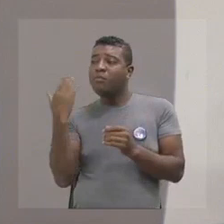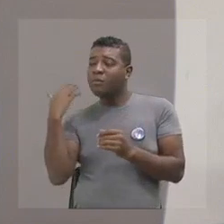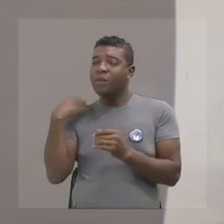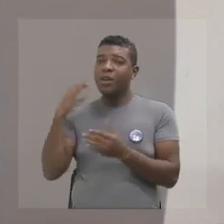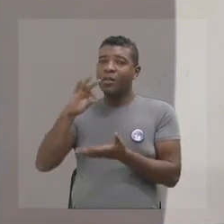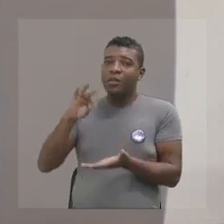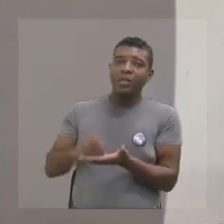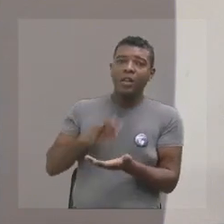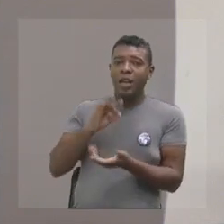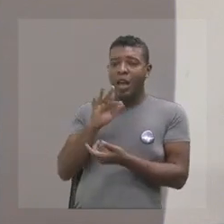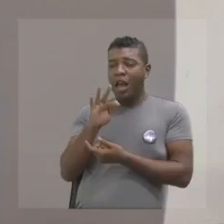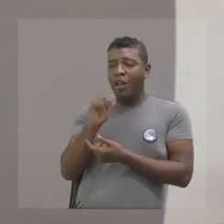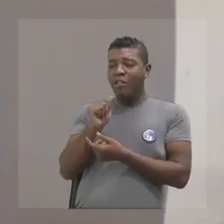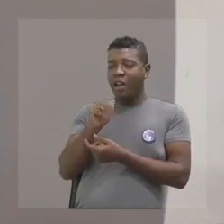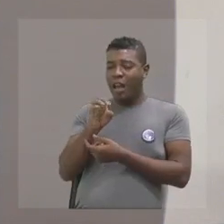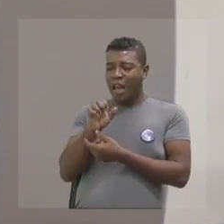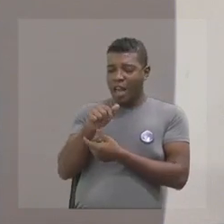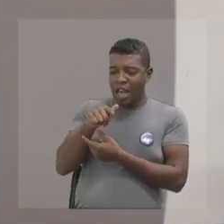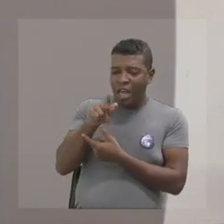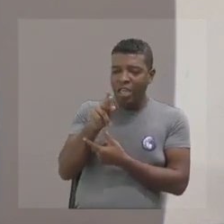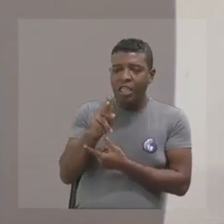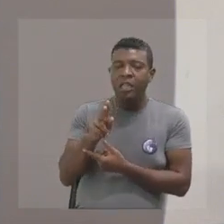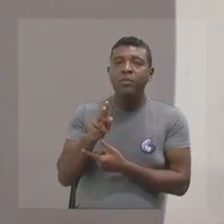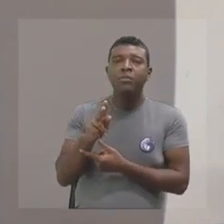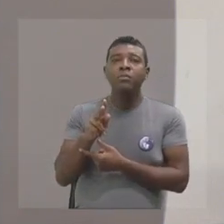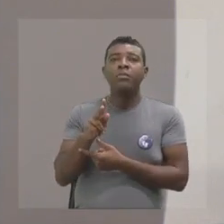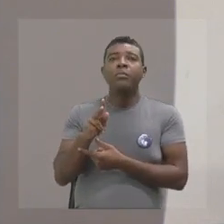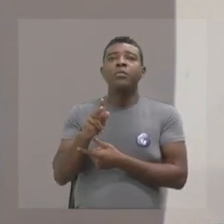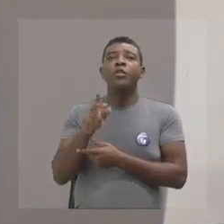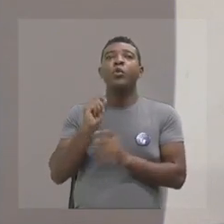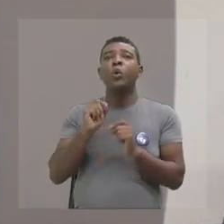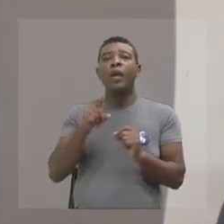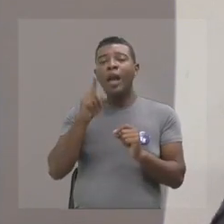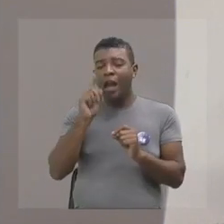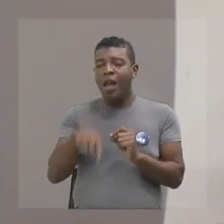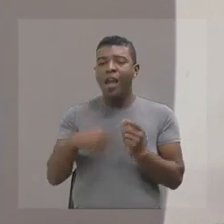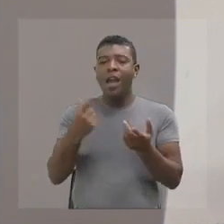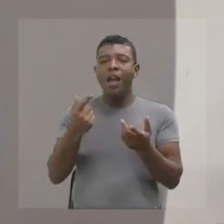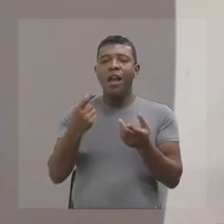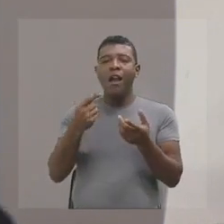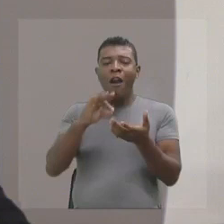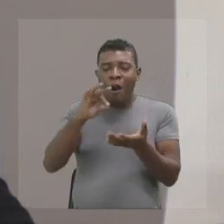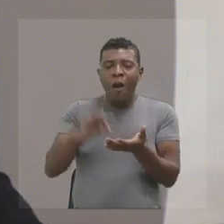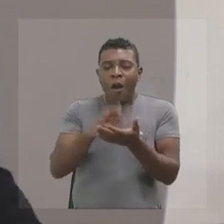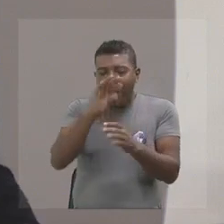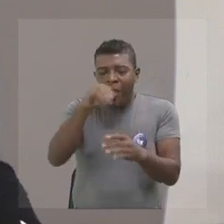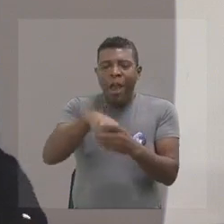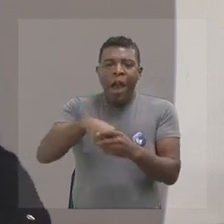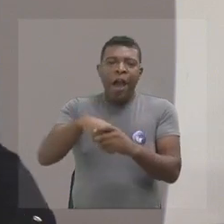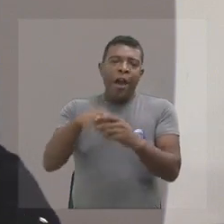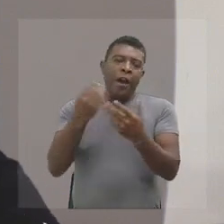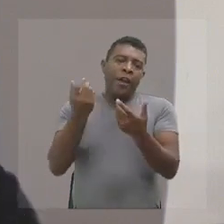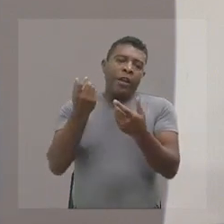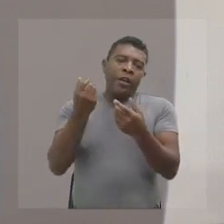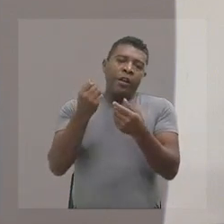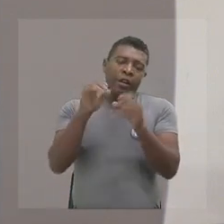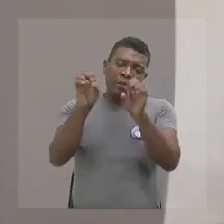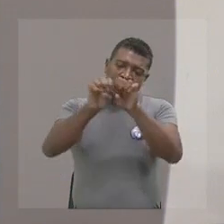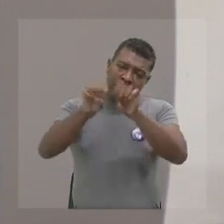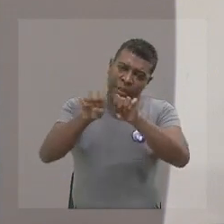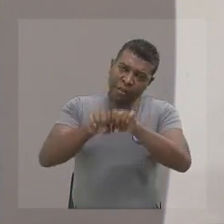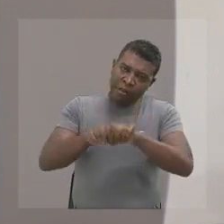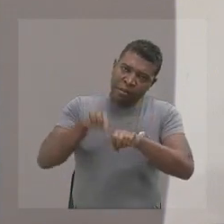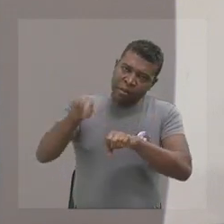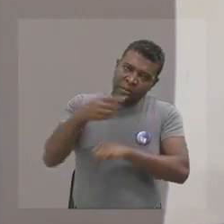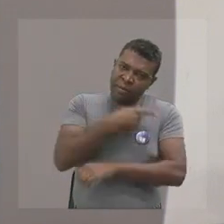FAPA fiscalização preventiva na agricultura a partir da liderança do presidente Toninho né